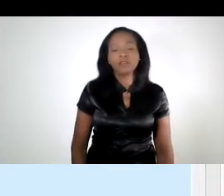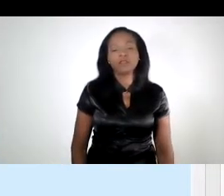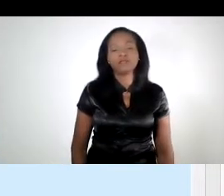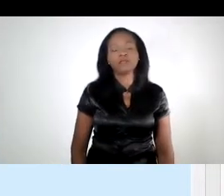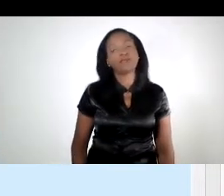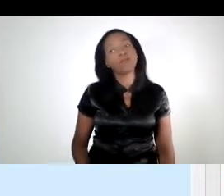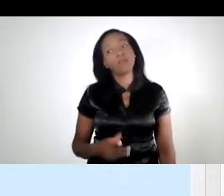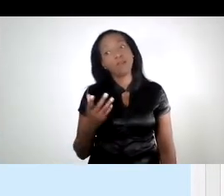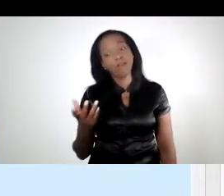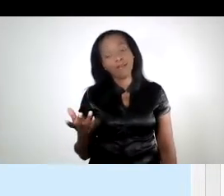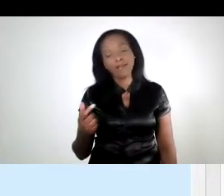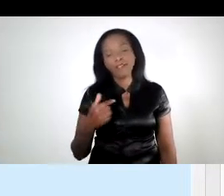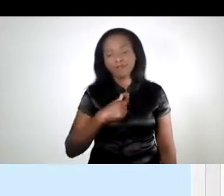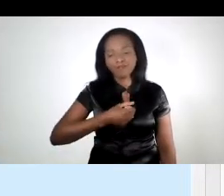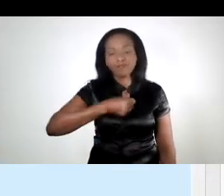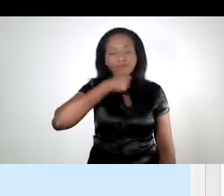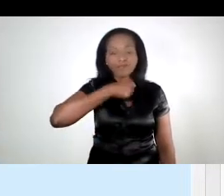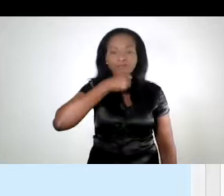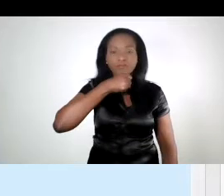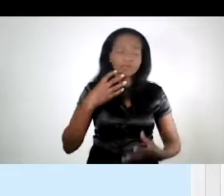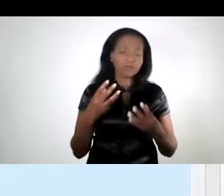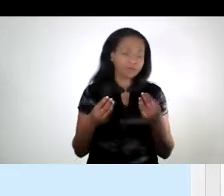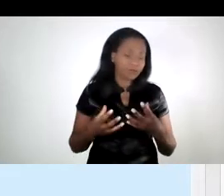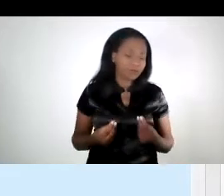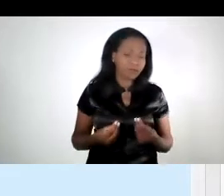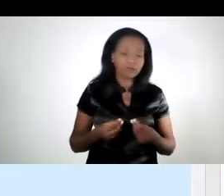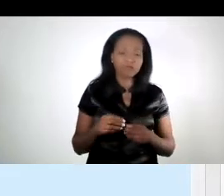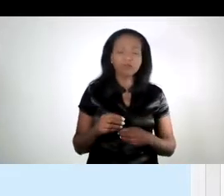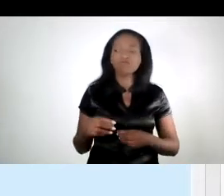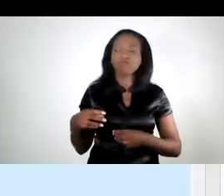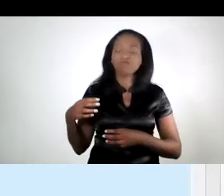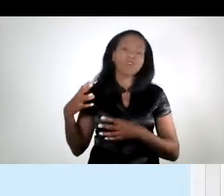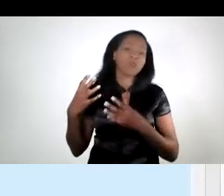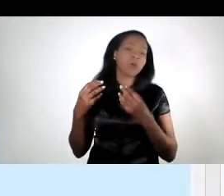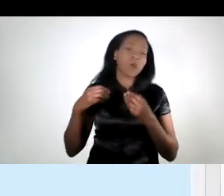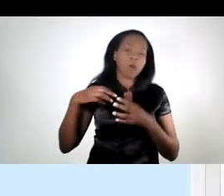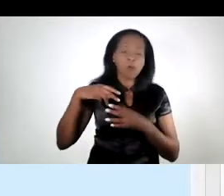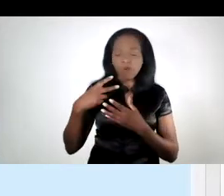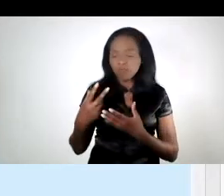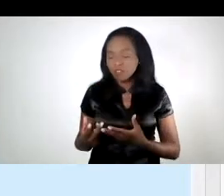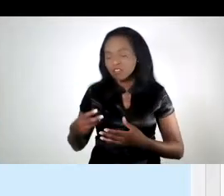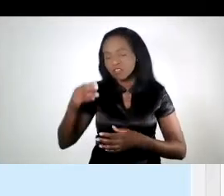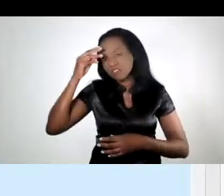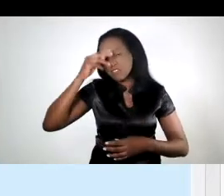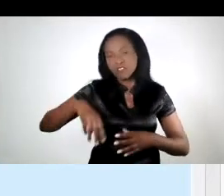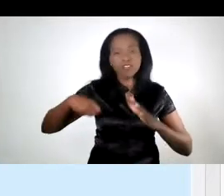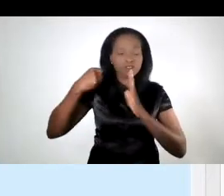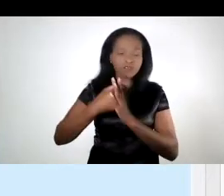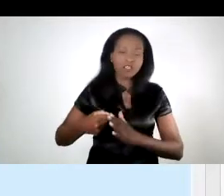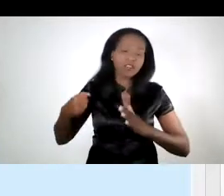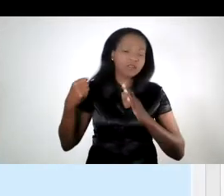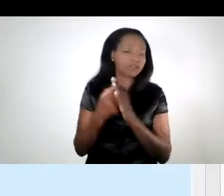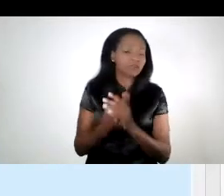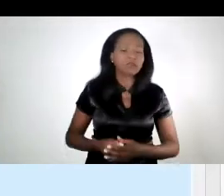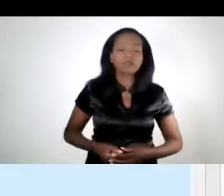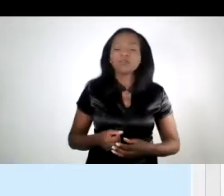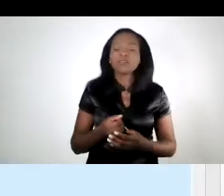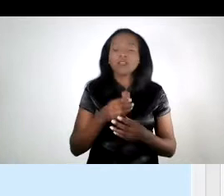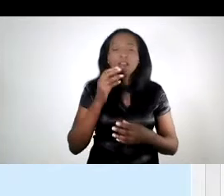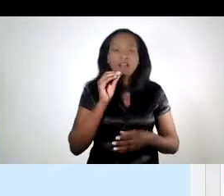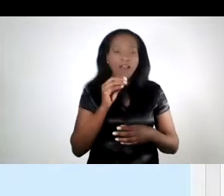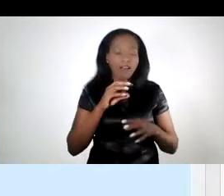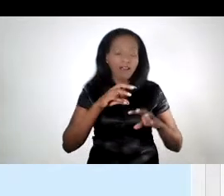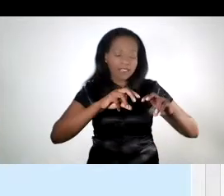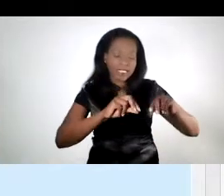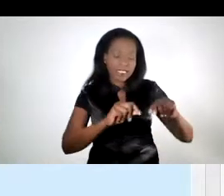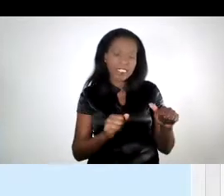Eu estou muito velha. Muitos tombaram fisicamente na luta, alimentaram a terra com o próprio sangue